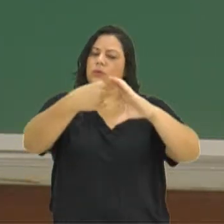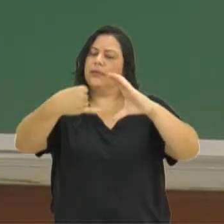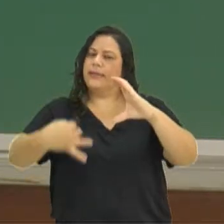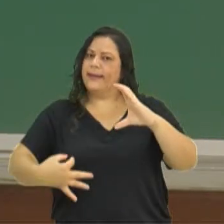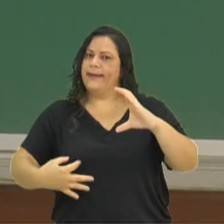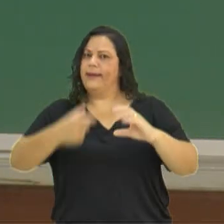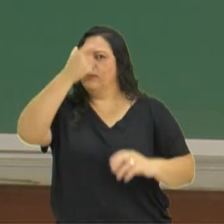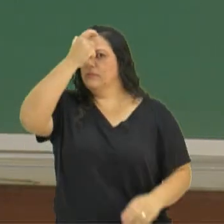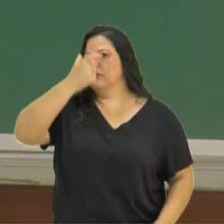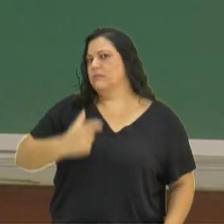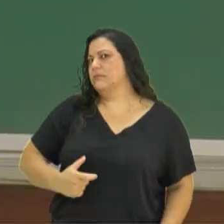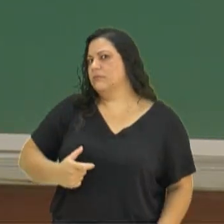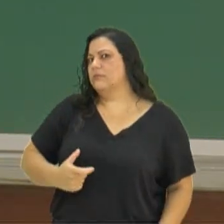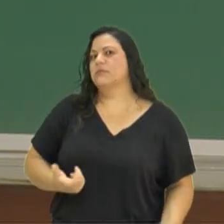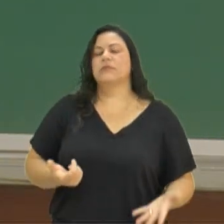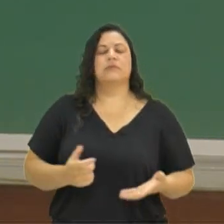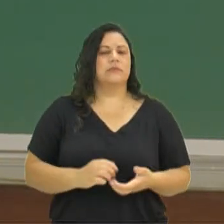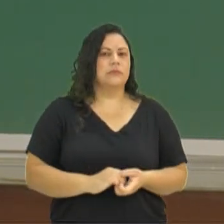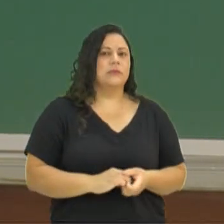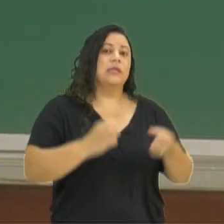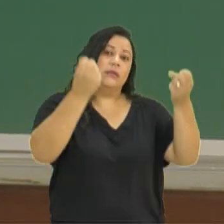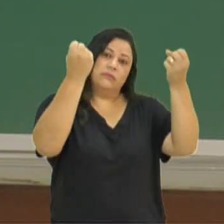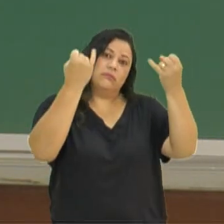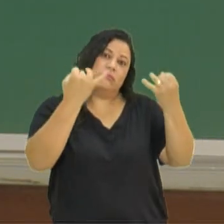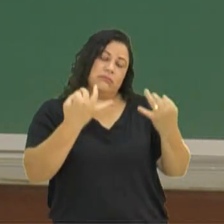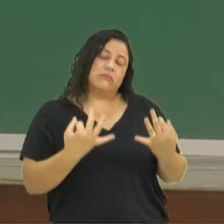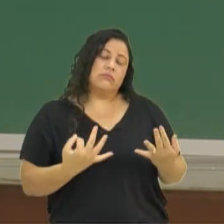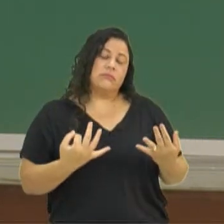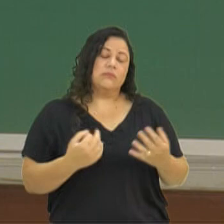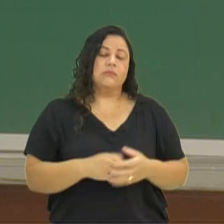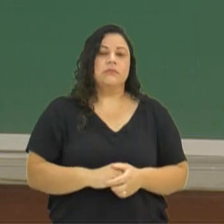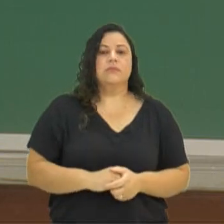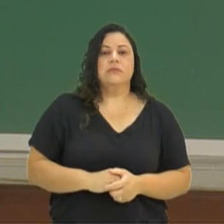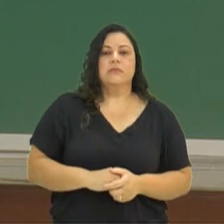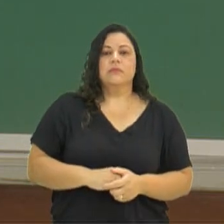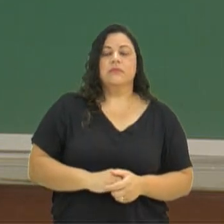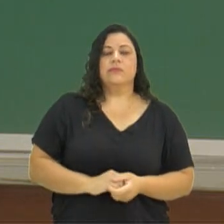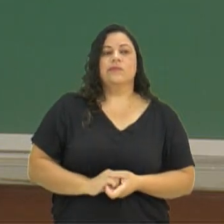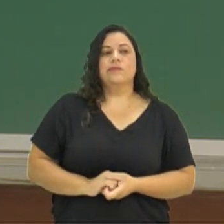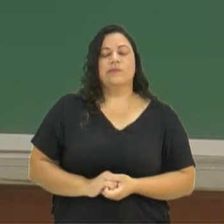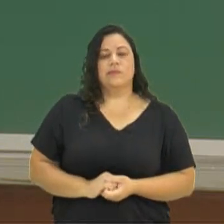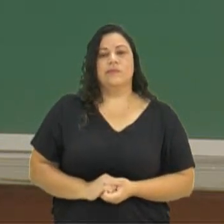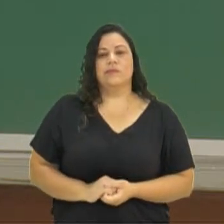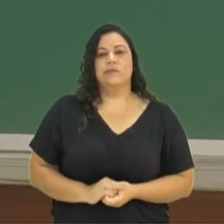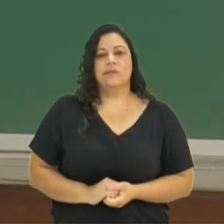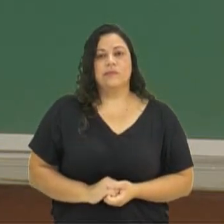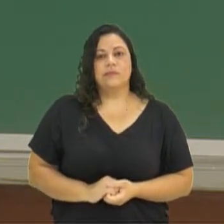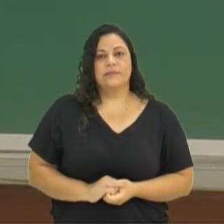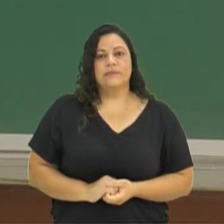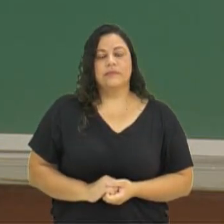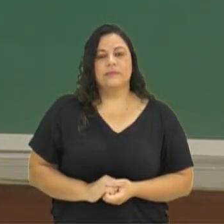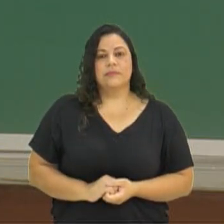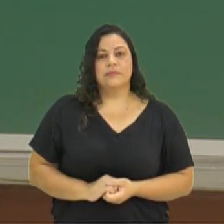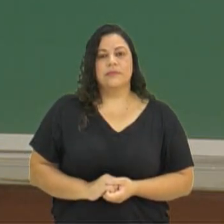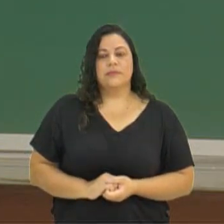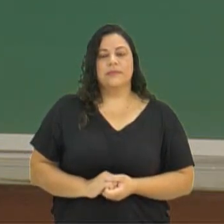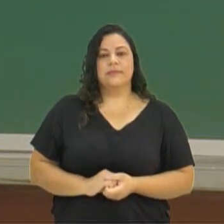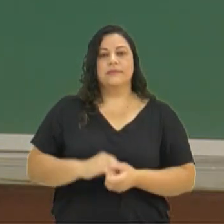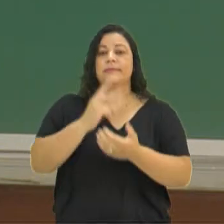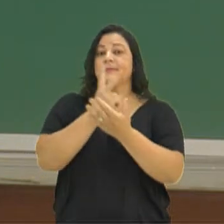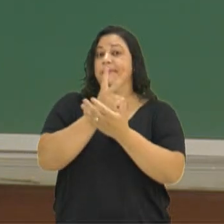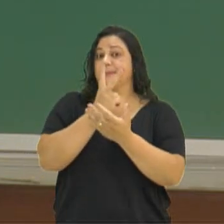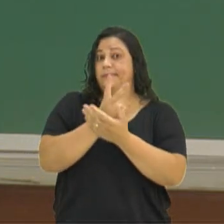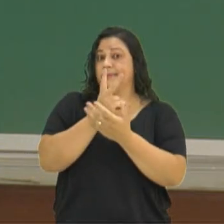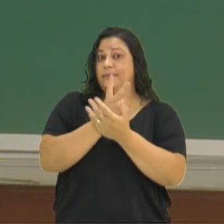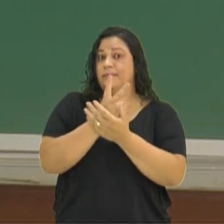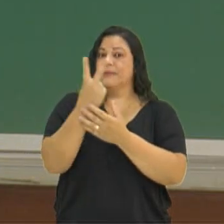Então, esses adjetivos podem descrever tanto a física, o caráter e a personalidade de alguém. Geralmente, eles vêm acompanhados de dois